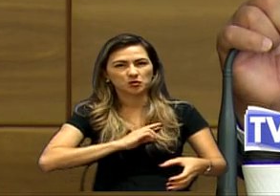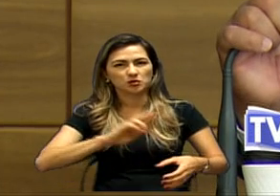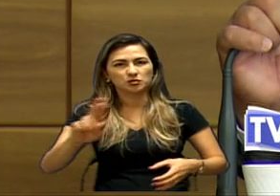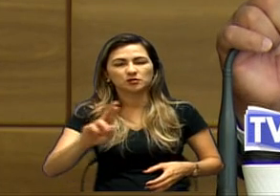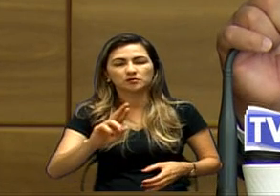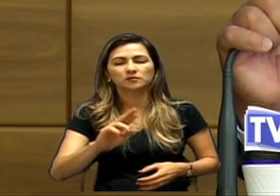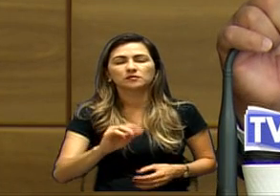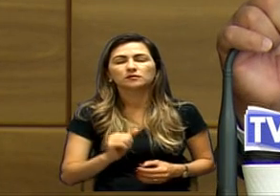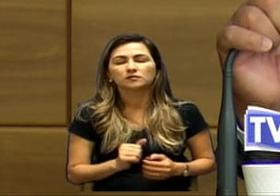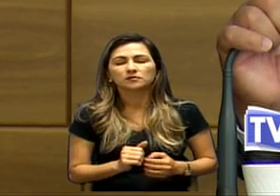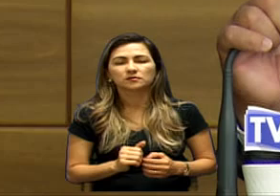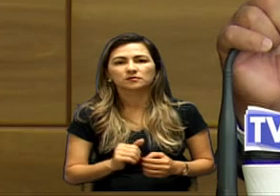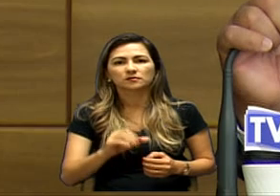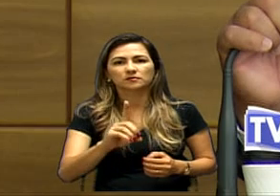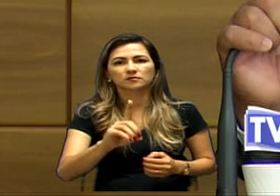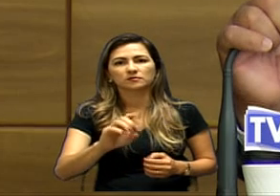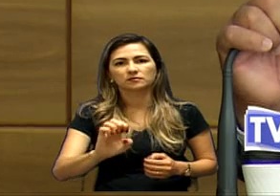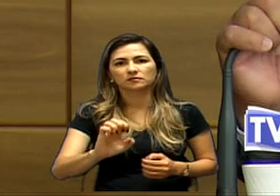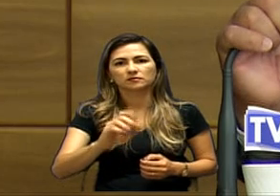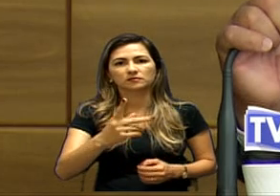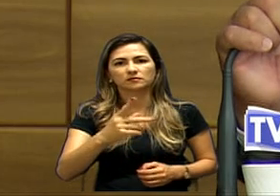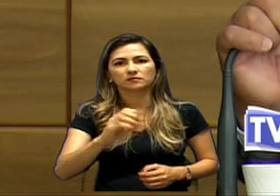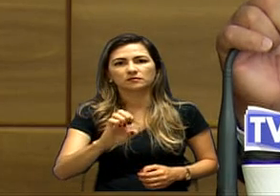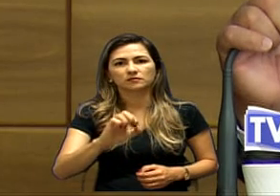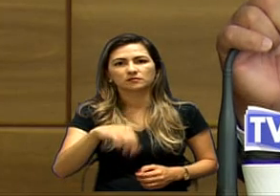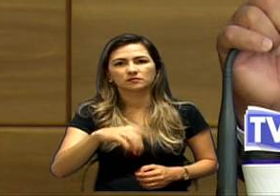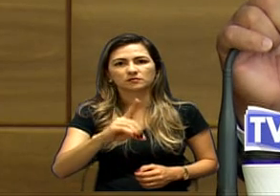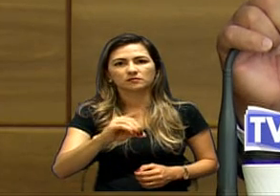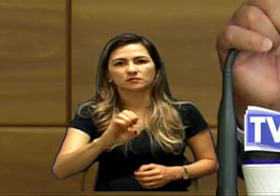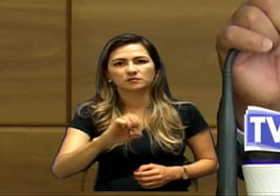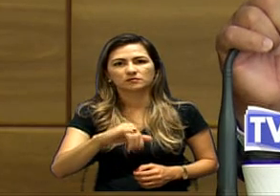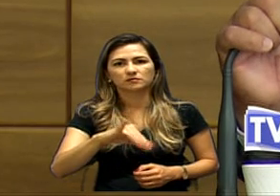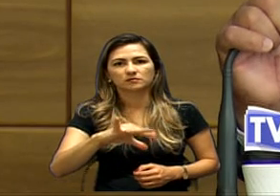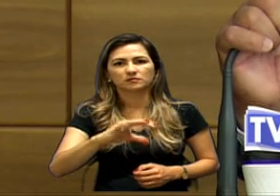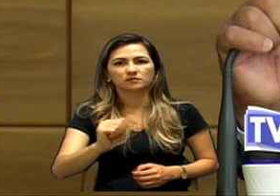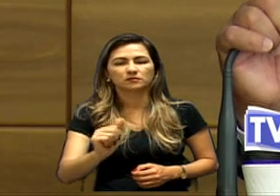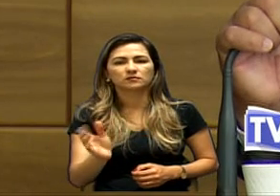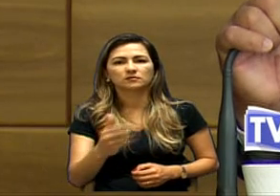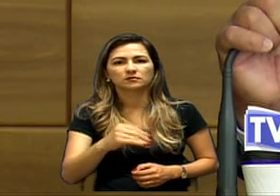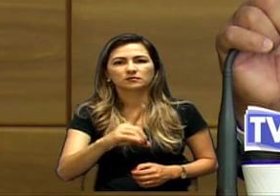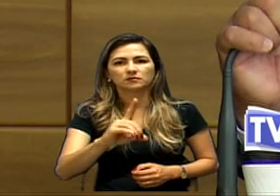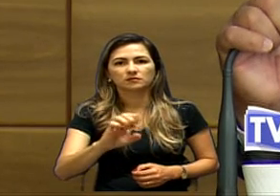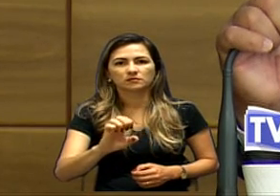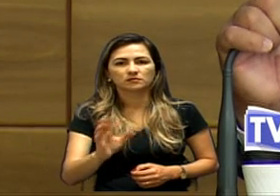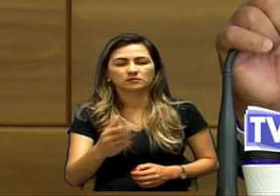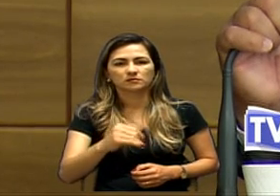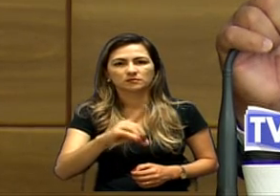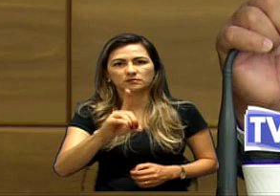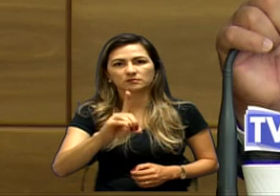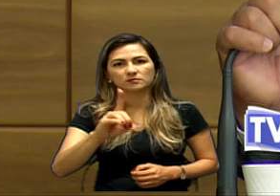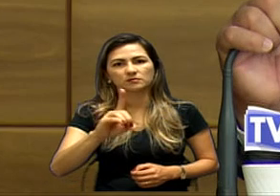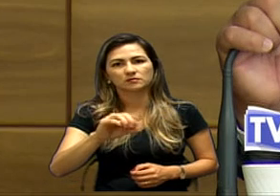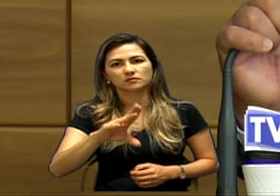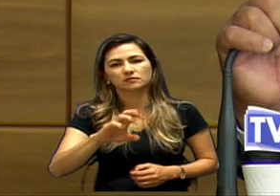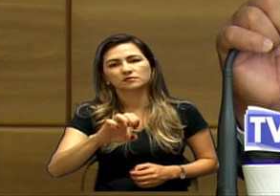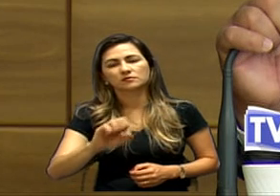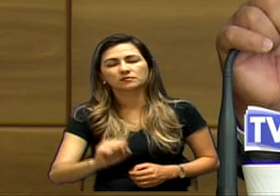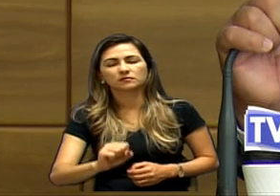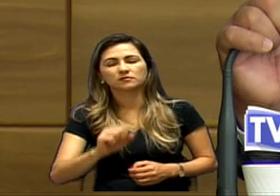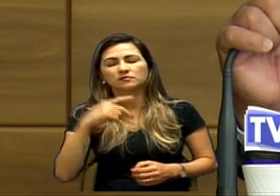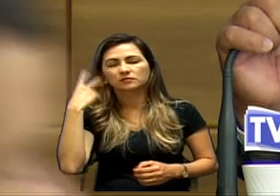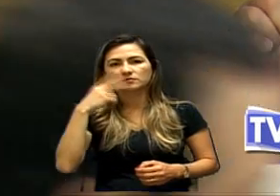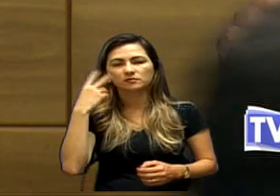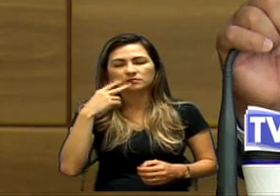terceiro aniversário a ser comemorado dia 18 de outubro. Voto do vereador Vanderlei Diogo. Votos de congratulações a Claudinei Virgílio